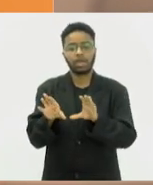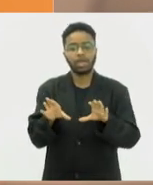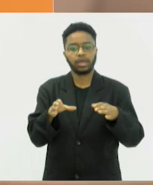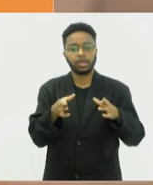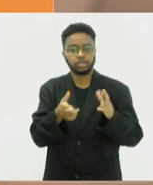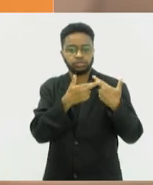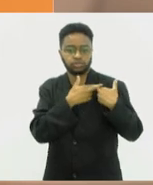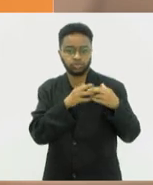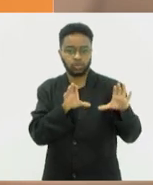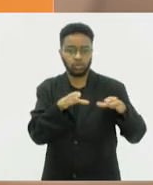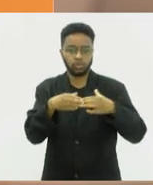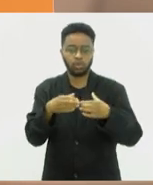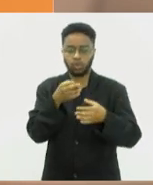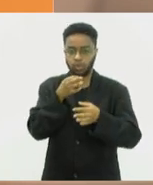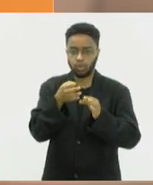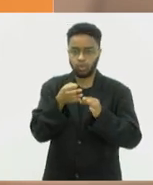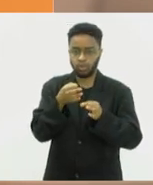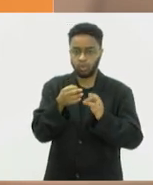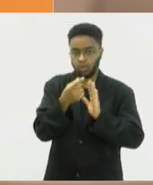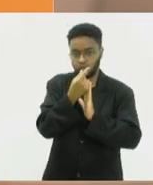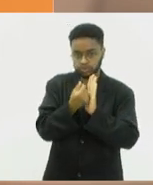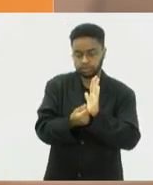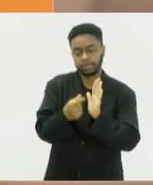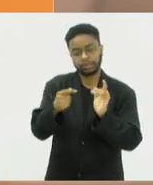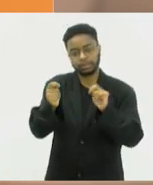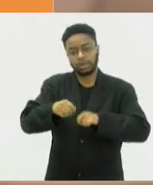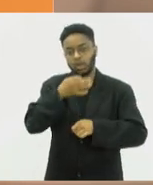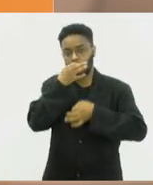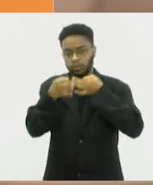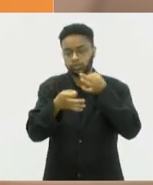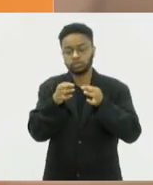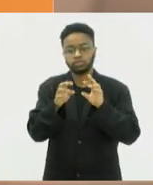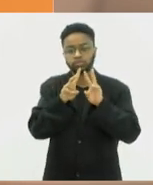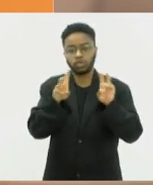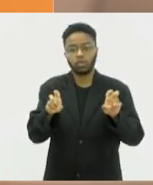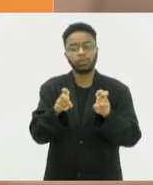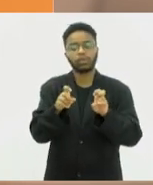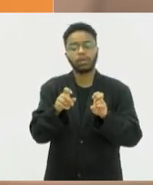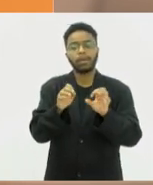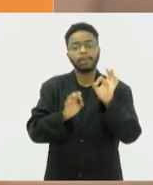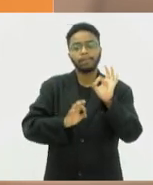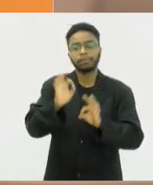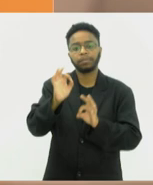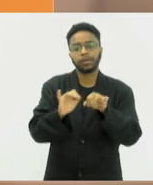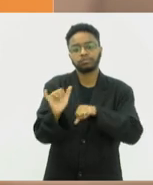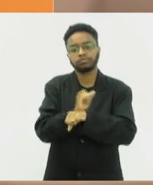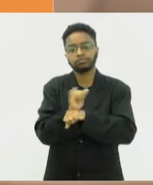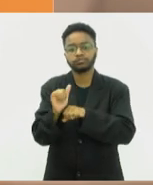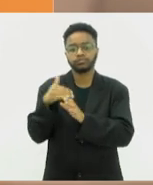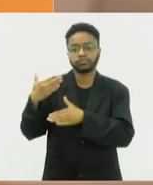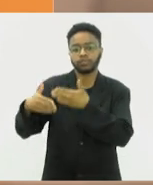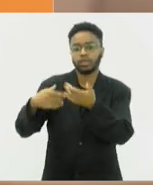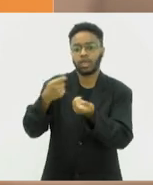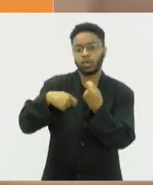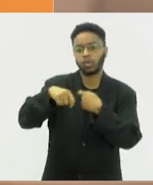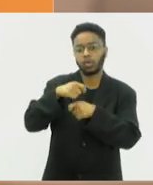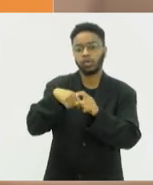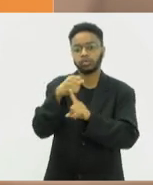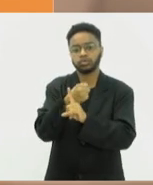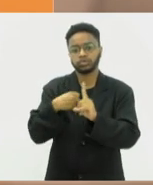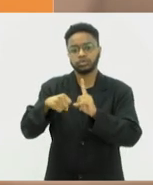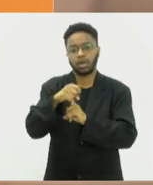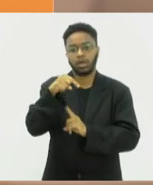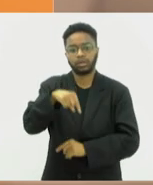a de opinar nas propostas relativas ao Plano Estratégico de Desenvolvimento Econômico e Social do